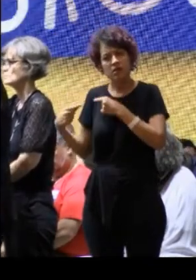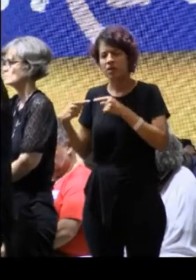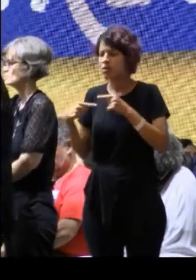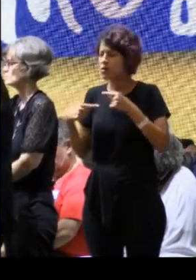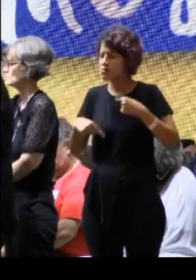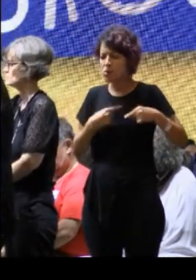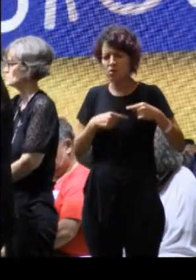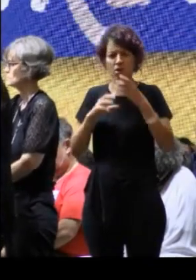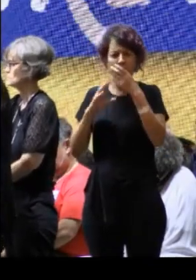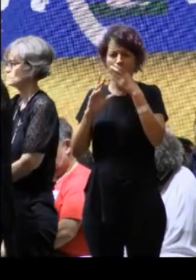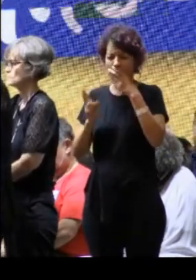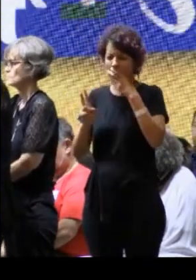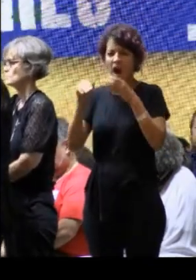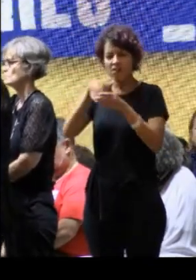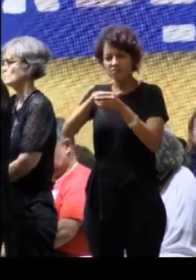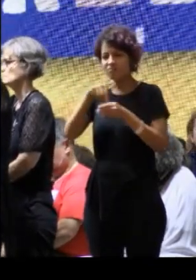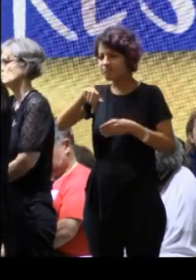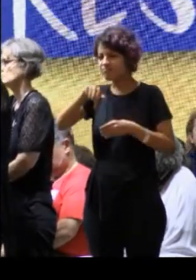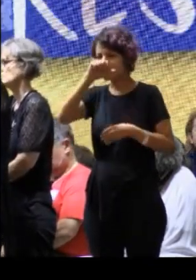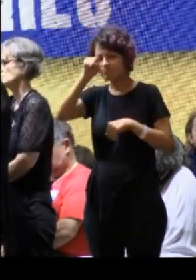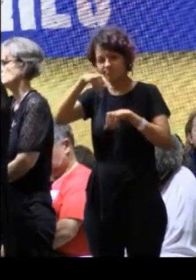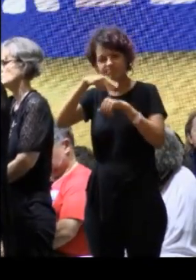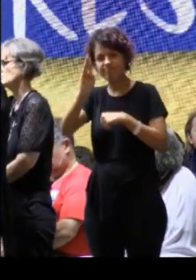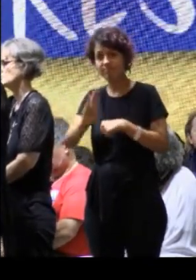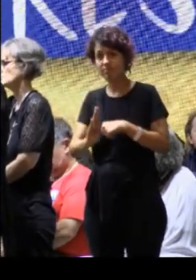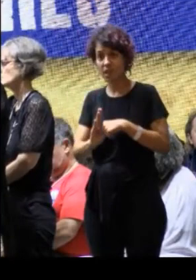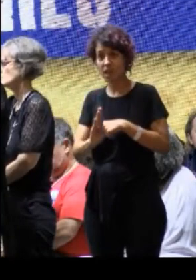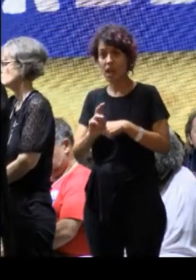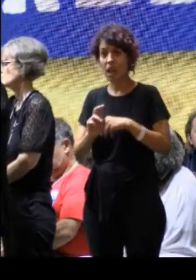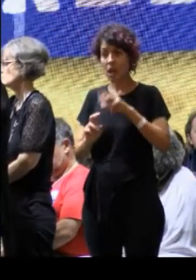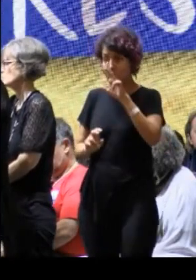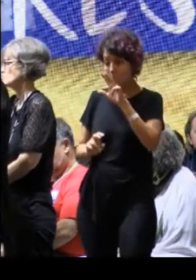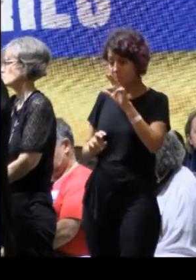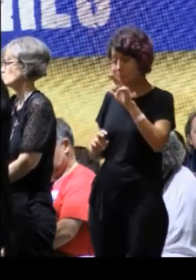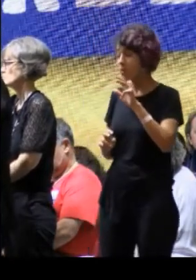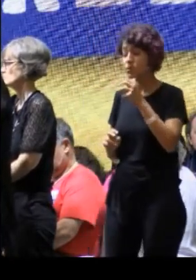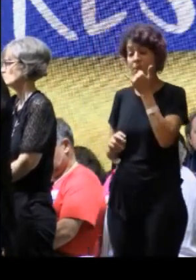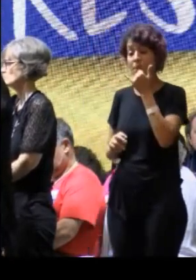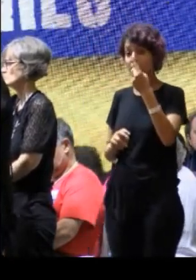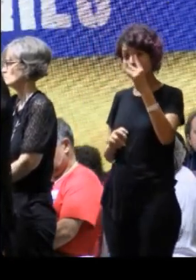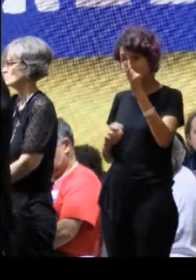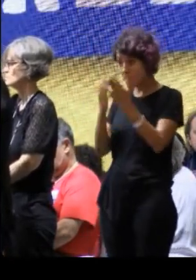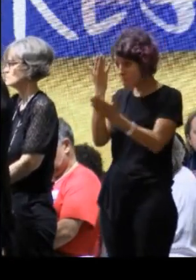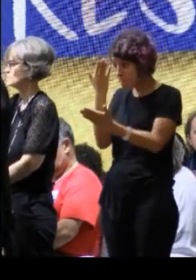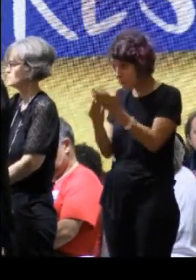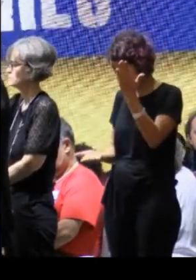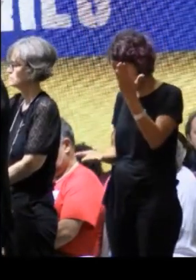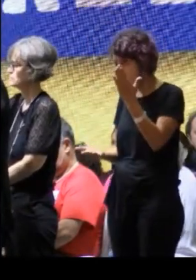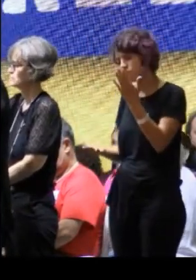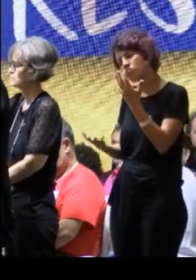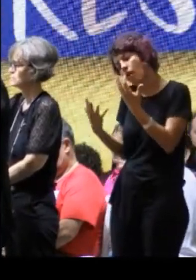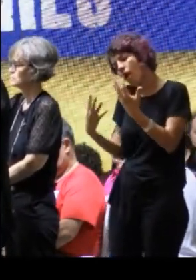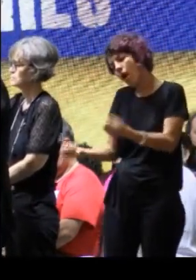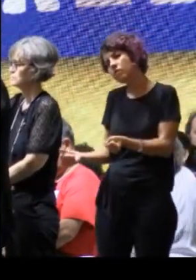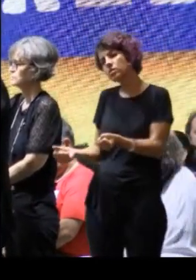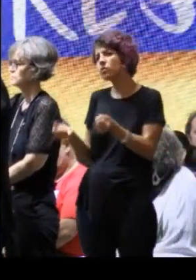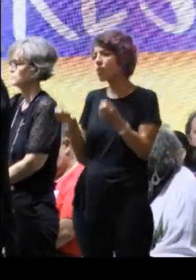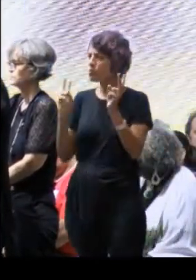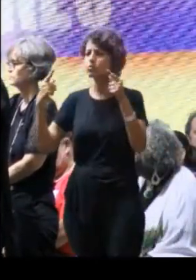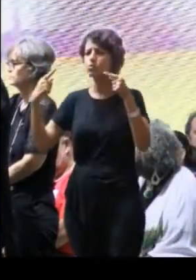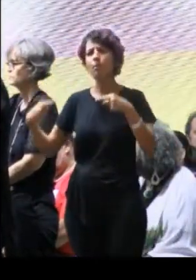país. Quando perdemos, aceitamos o resultado e fizemos oposição, como determinaram as